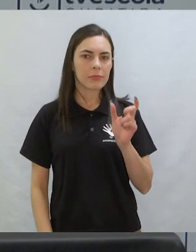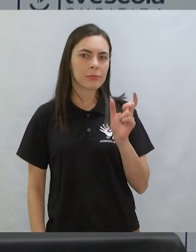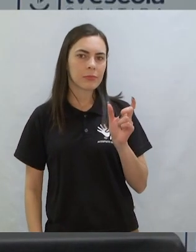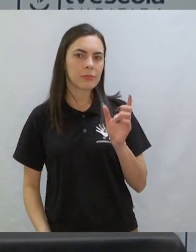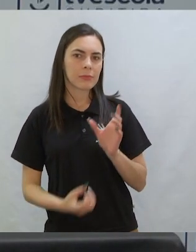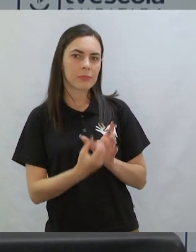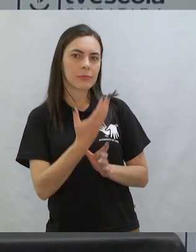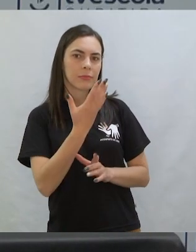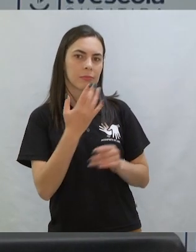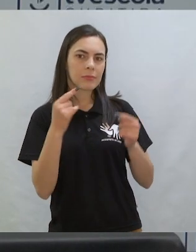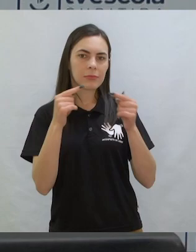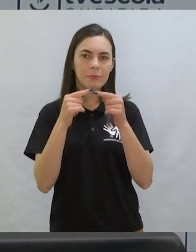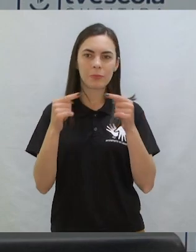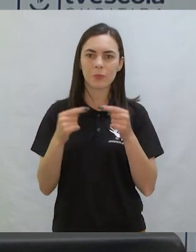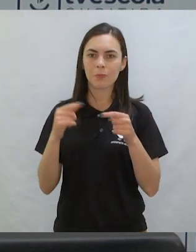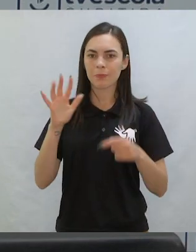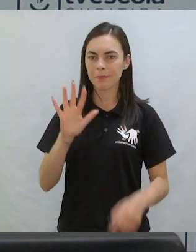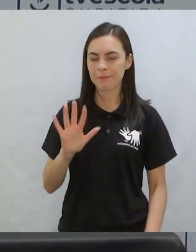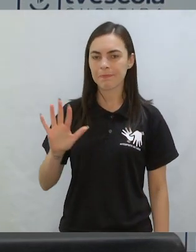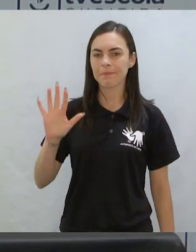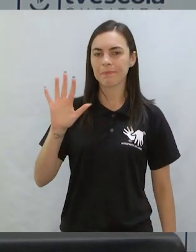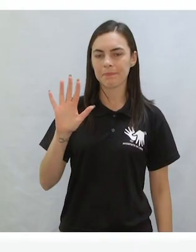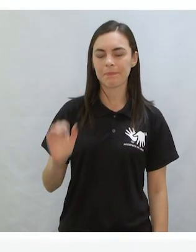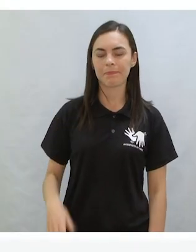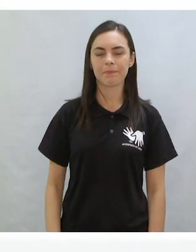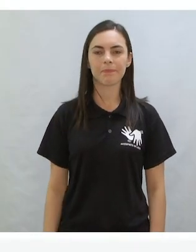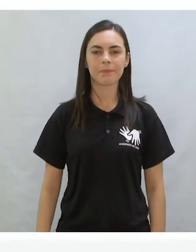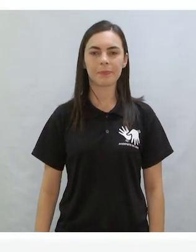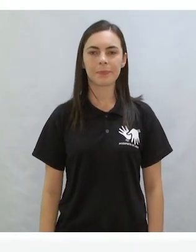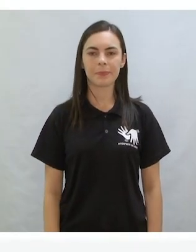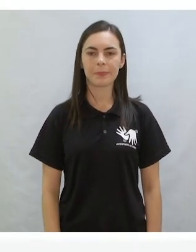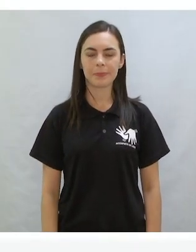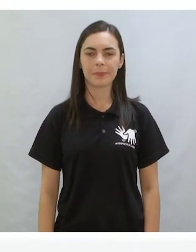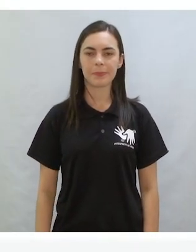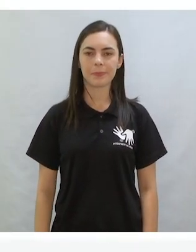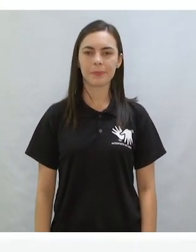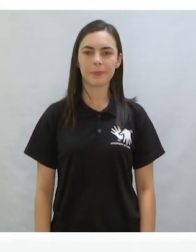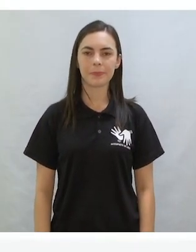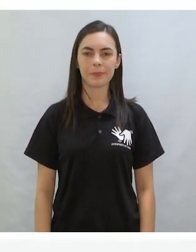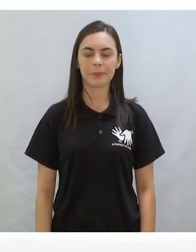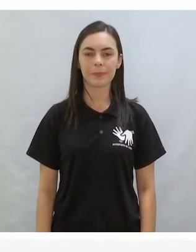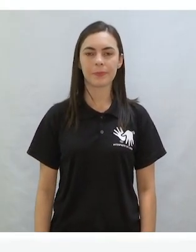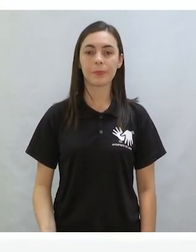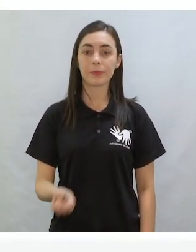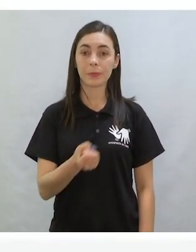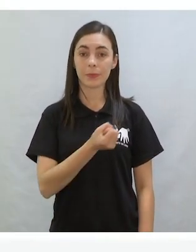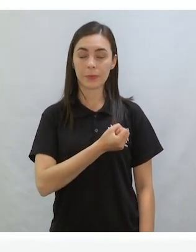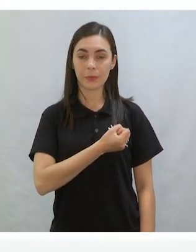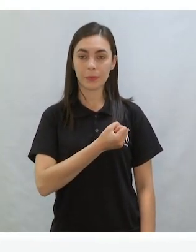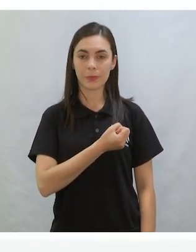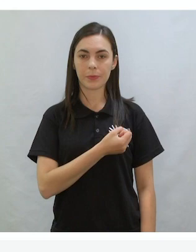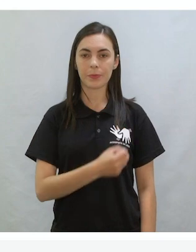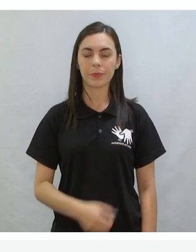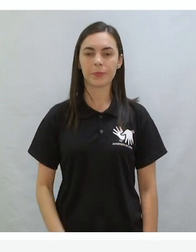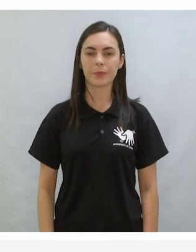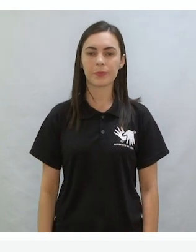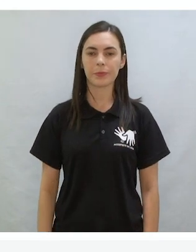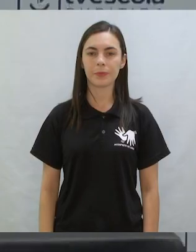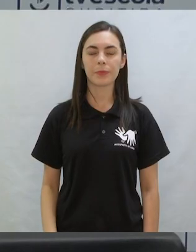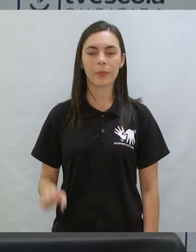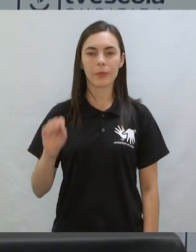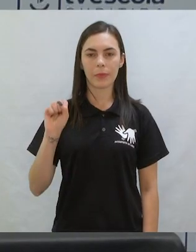precisar para formar esta palavra da imagem que você está vendo. Nós vamos precisar do